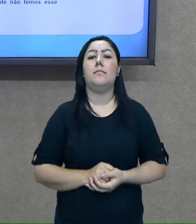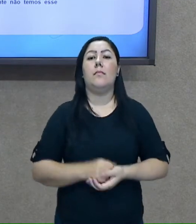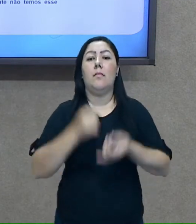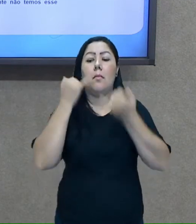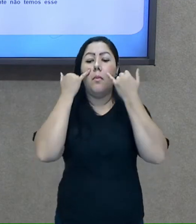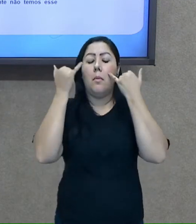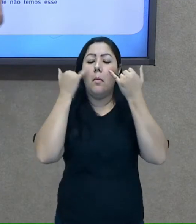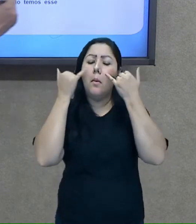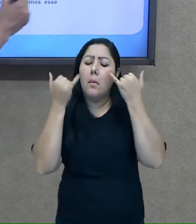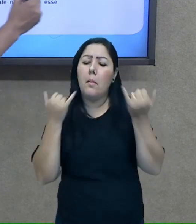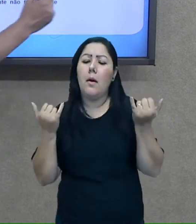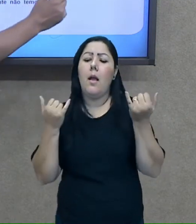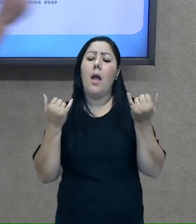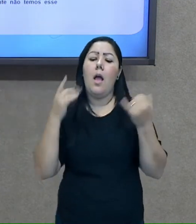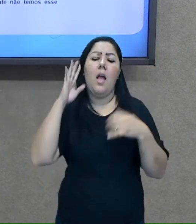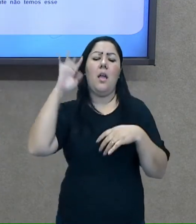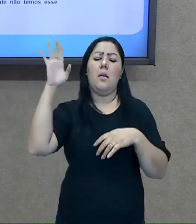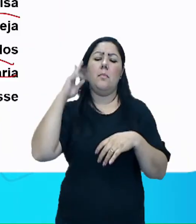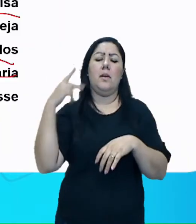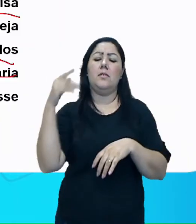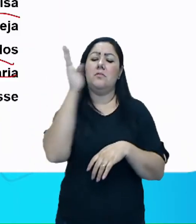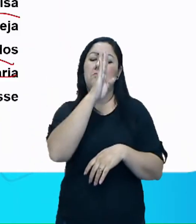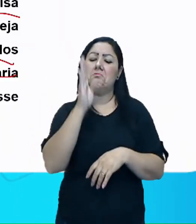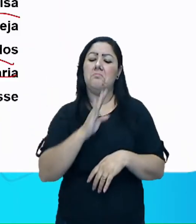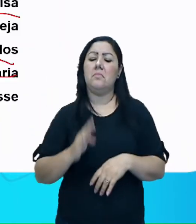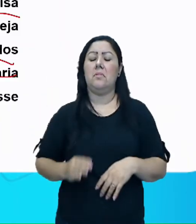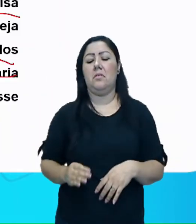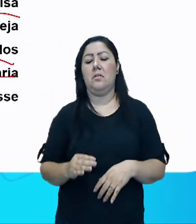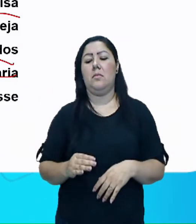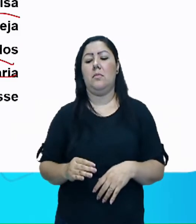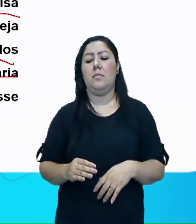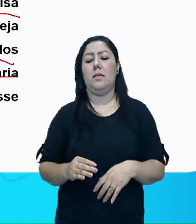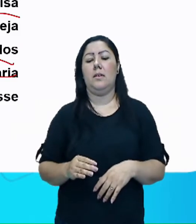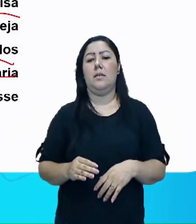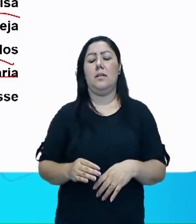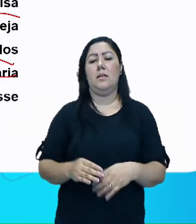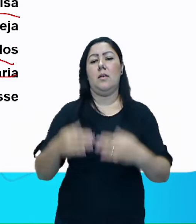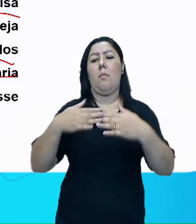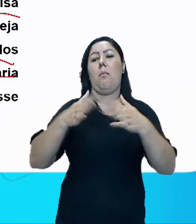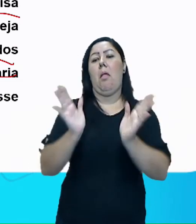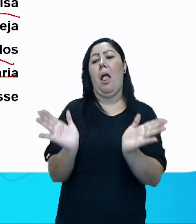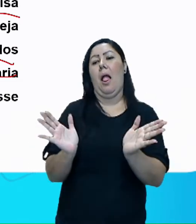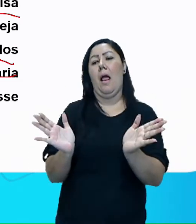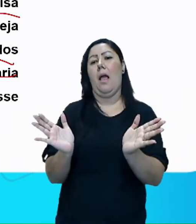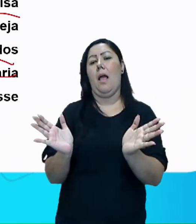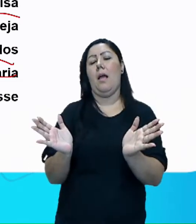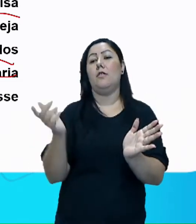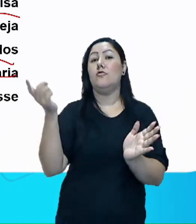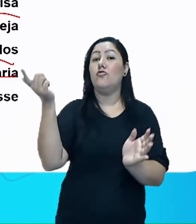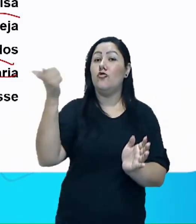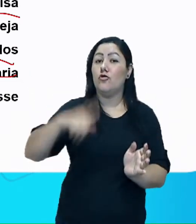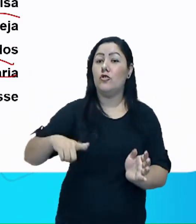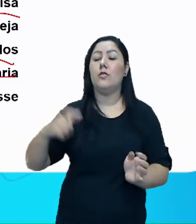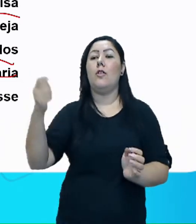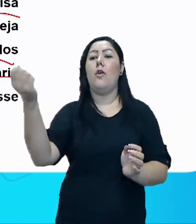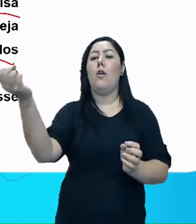muitos imaginam que nosso país estaria ameaçado por uma nova onda